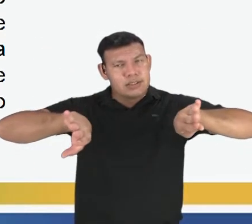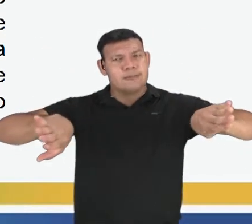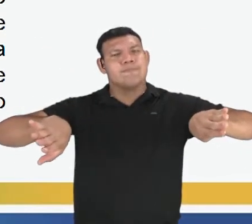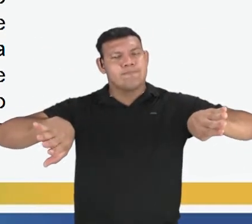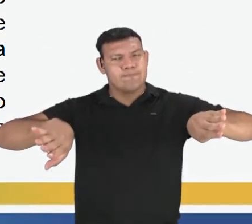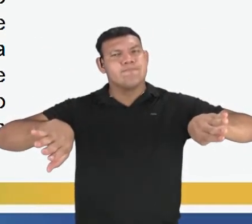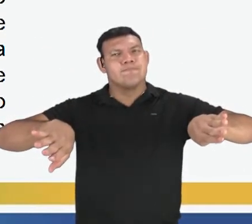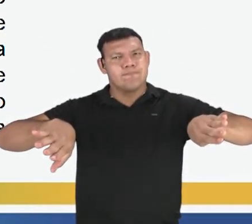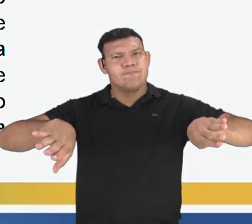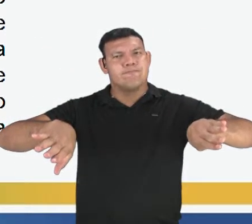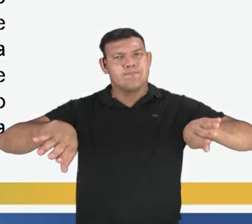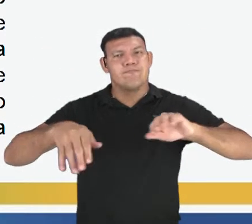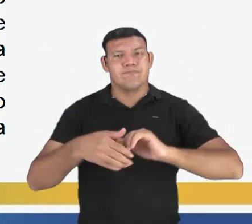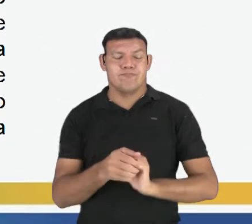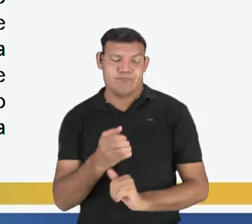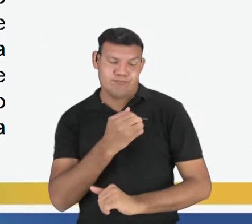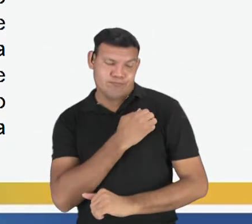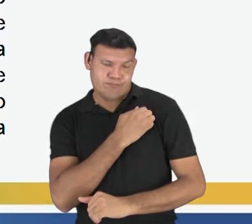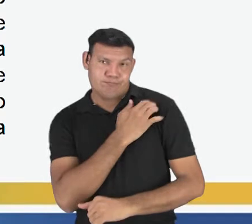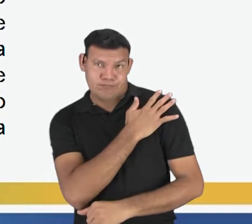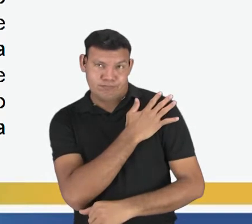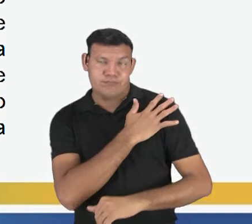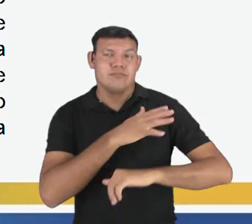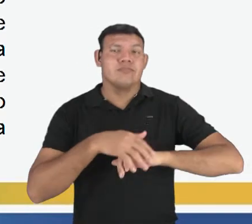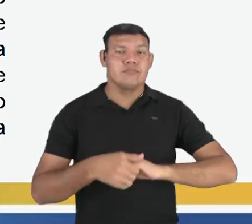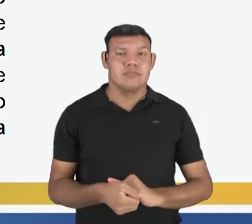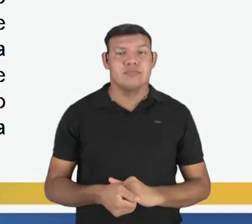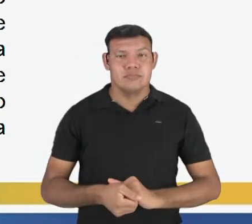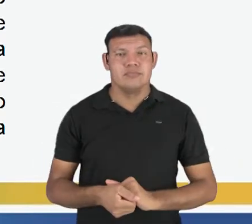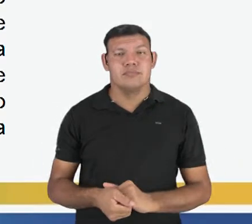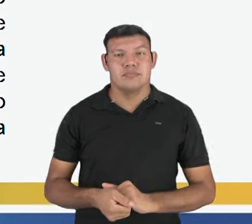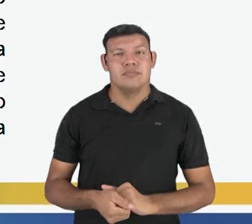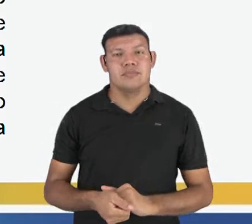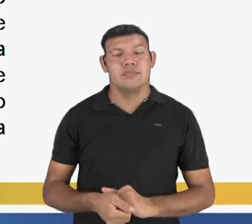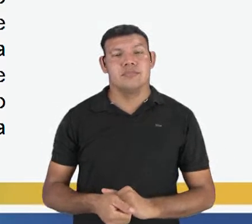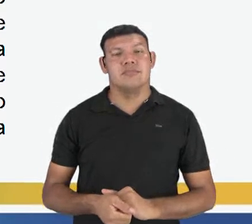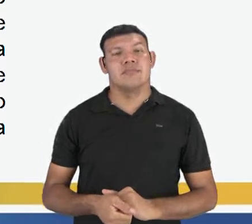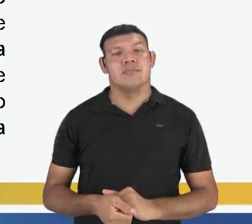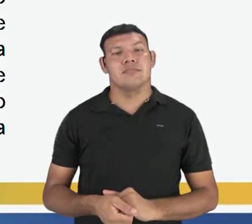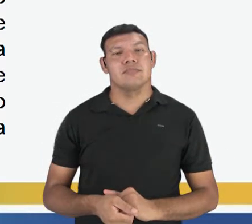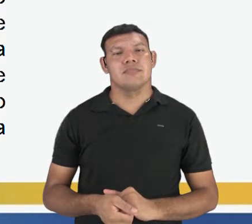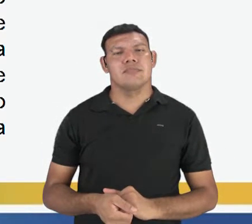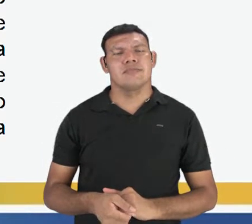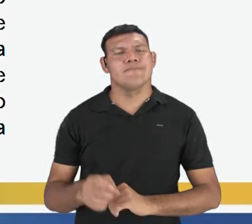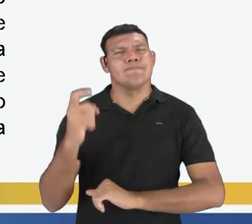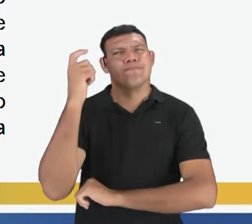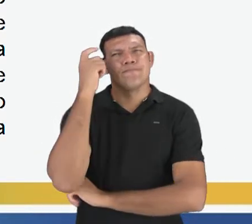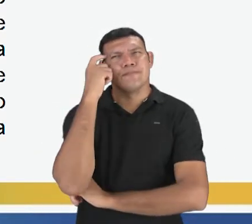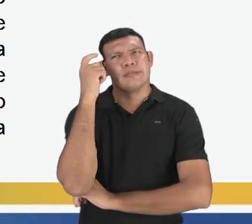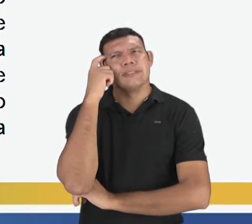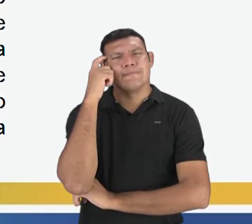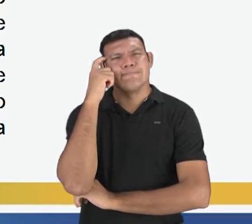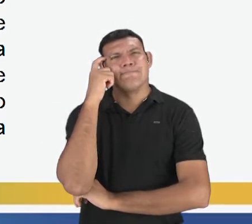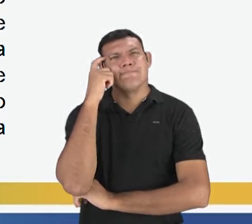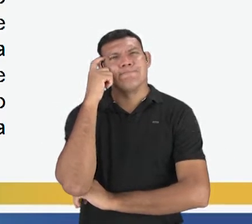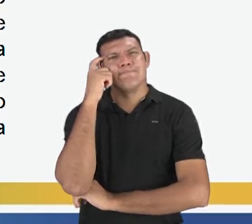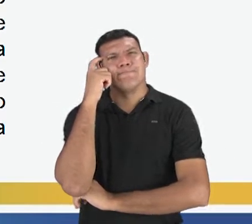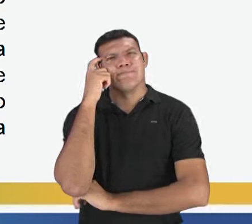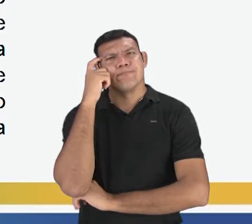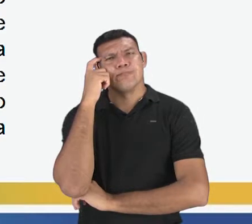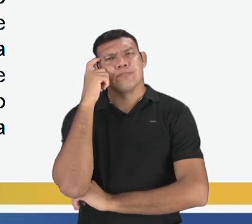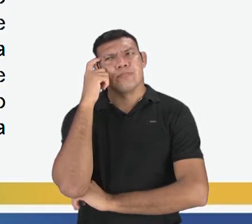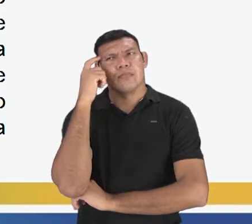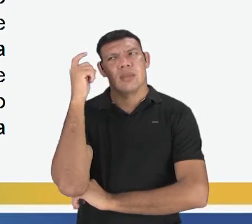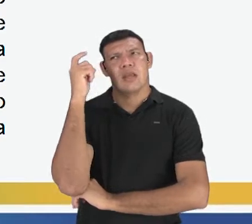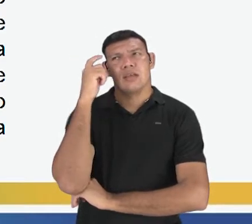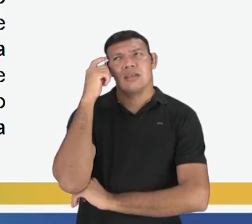de diversos preceitos ou preconceitos, entre eles aqueles que levam a pessoa a pensarem de